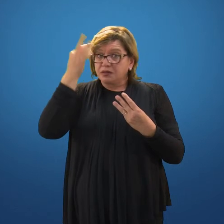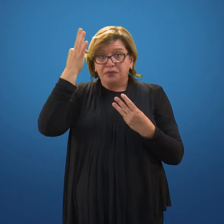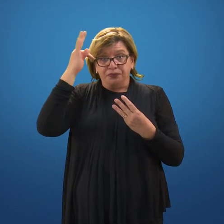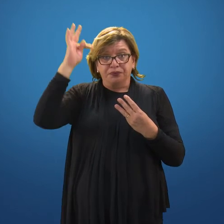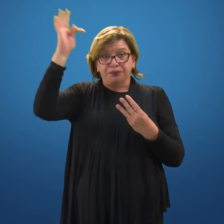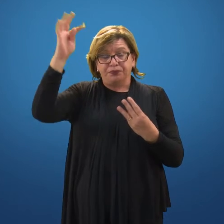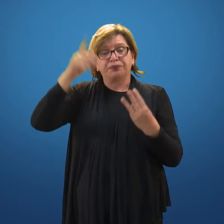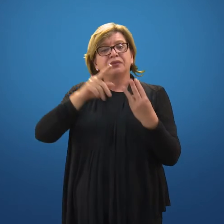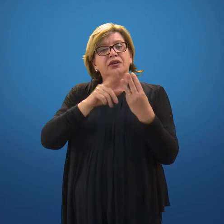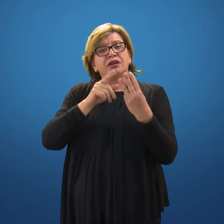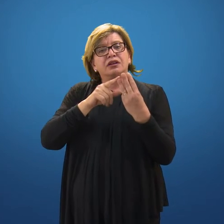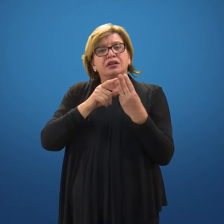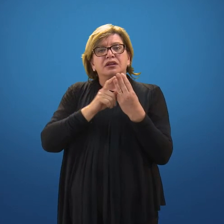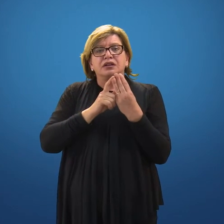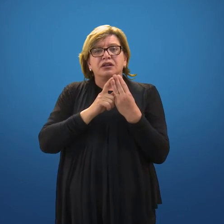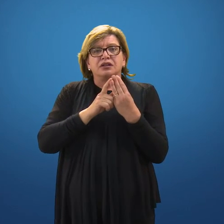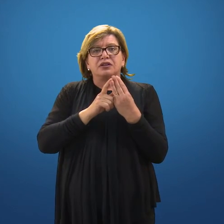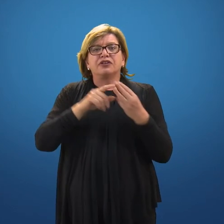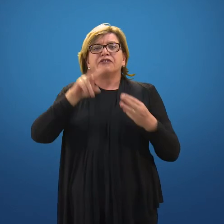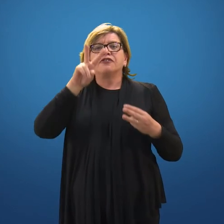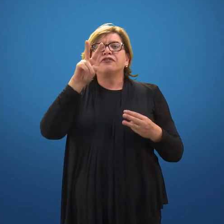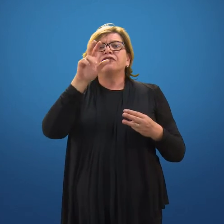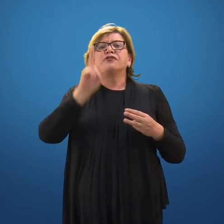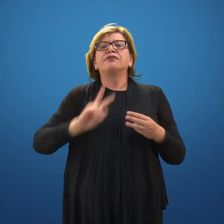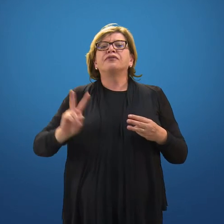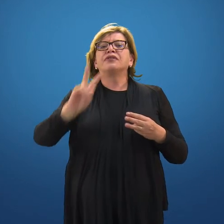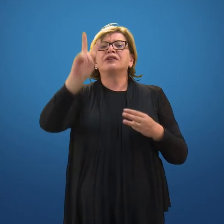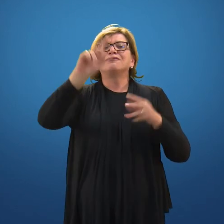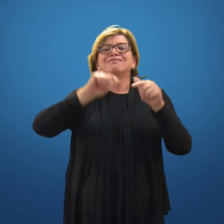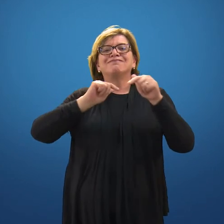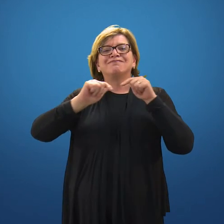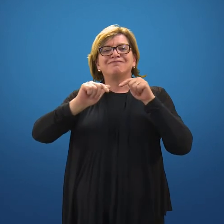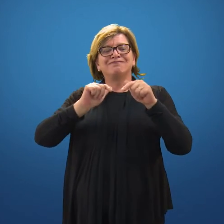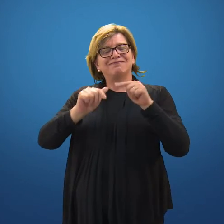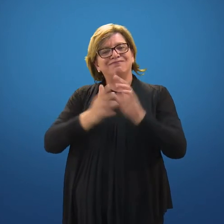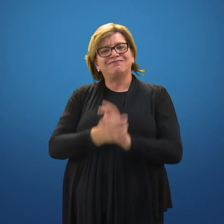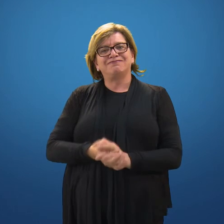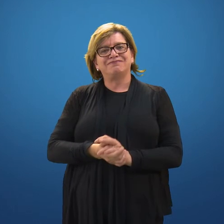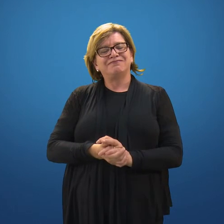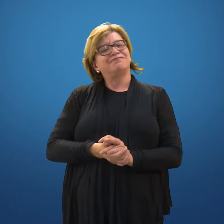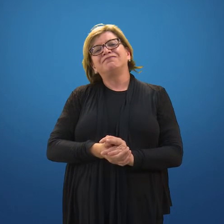Marx é a teoria do valor-trabalho,